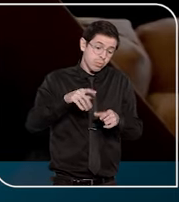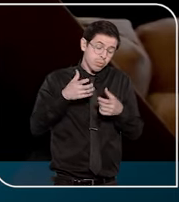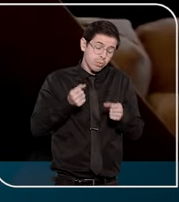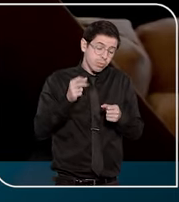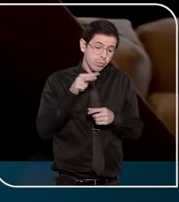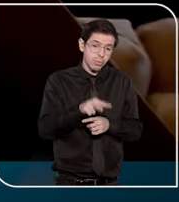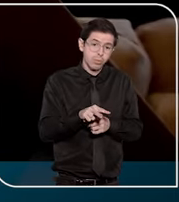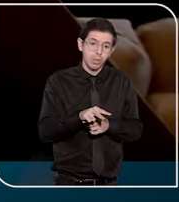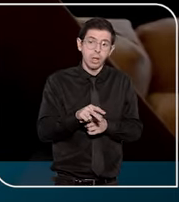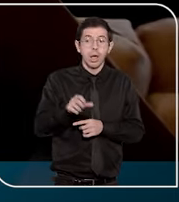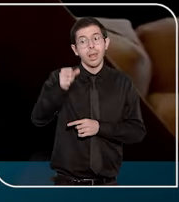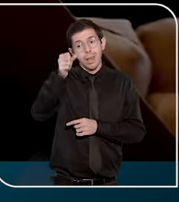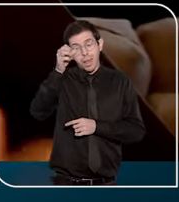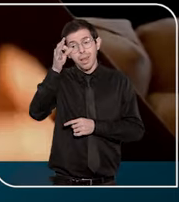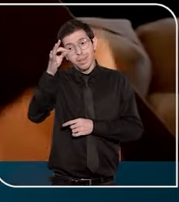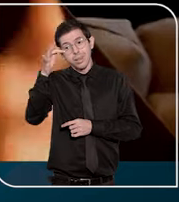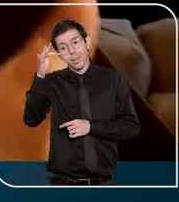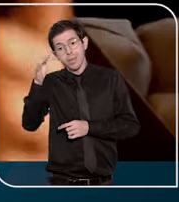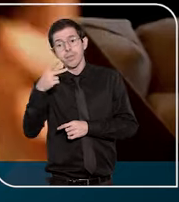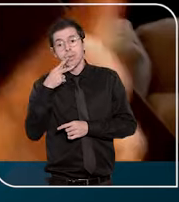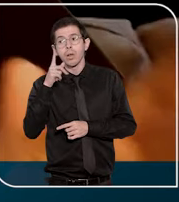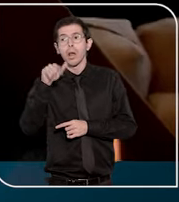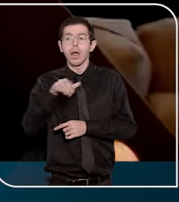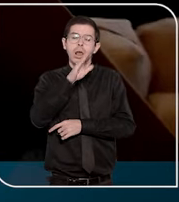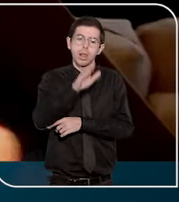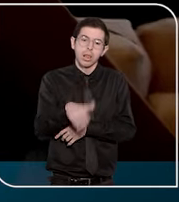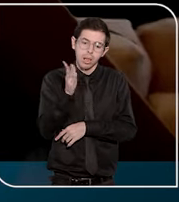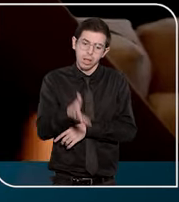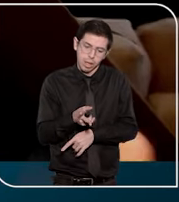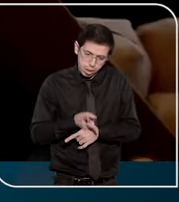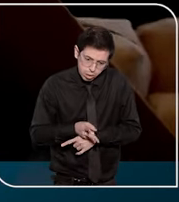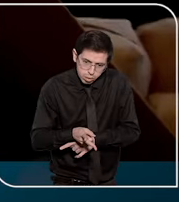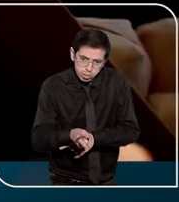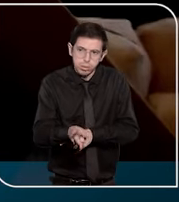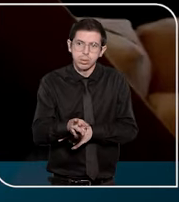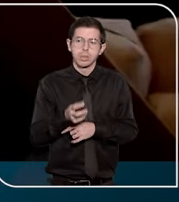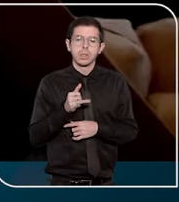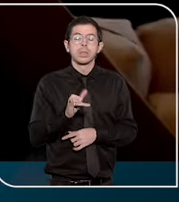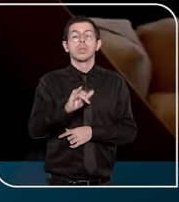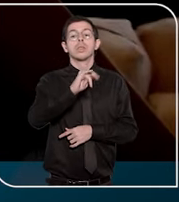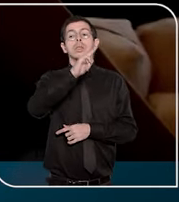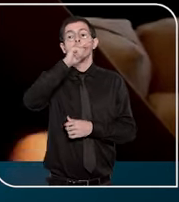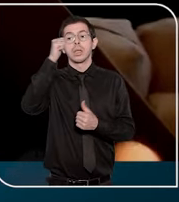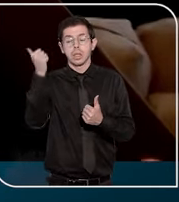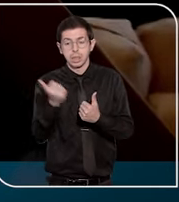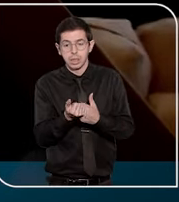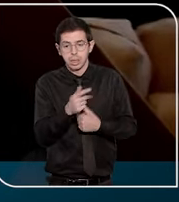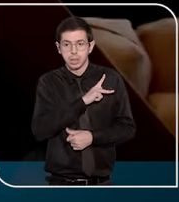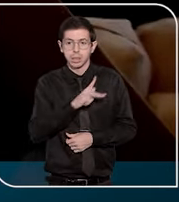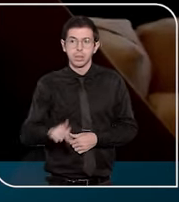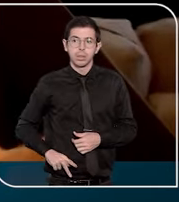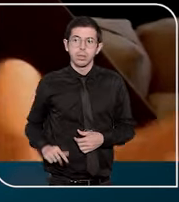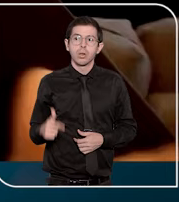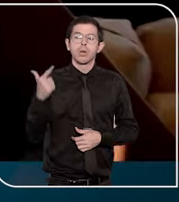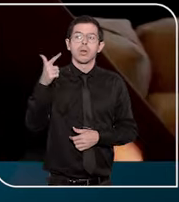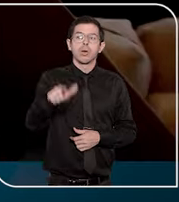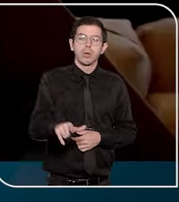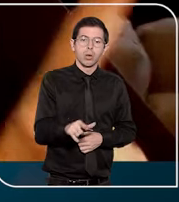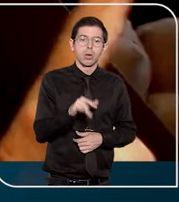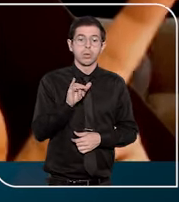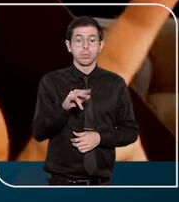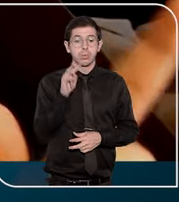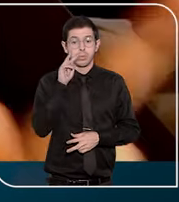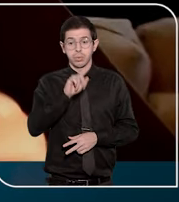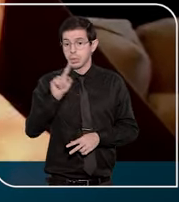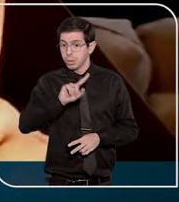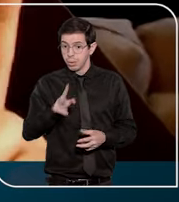negar seguimento. E se um vice-presidente do STJ ou de outro tribunal se equivocar, não perceber